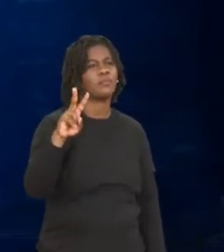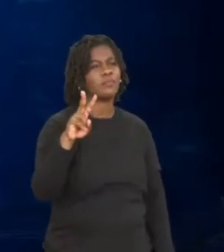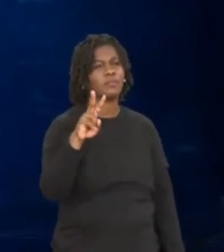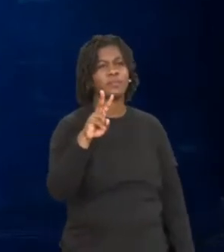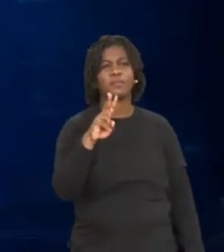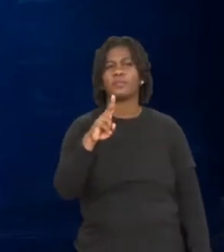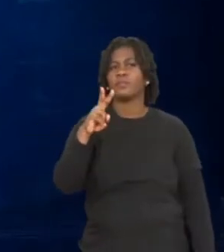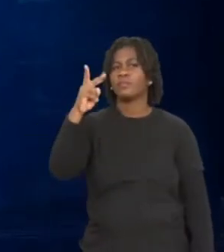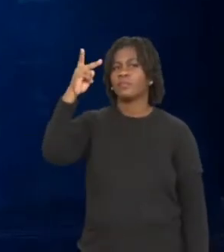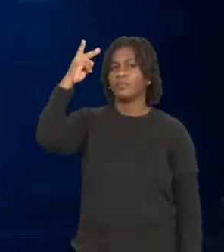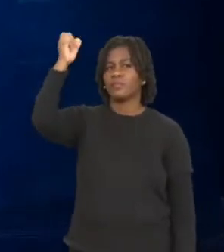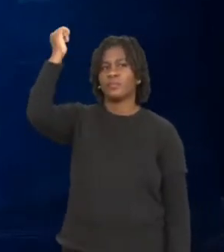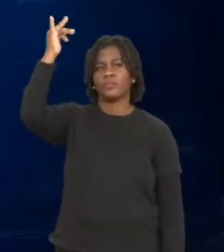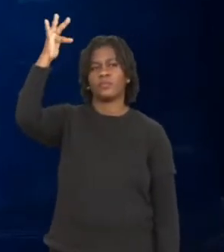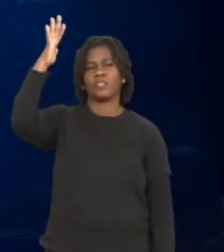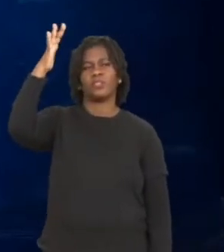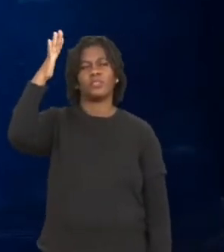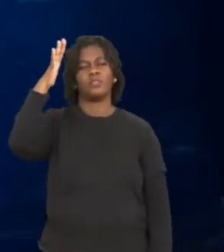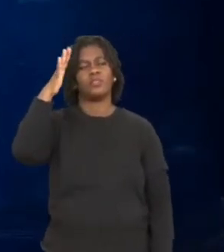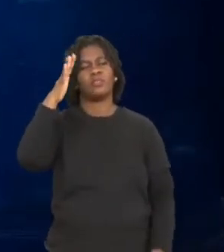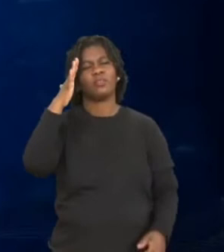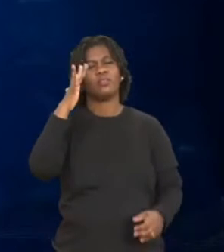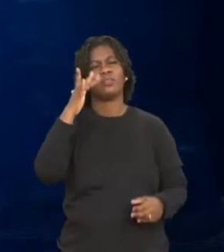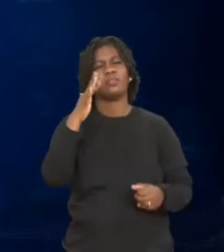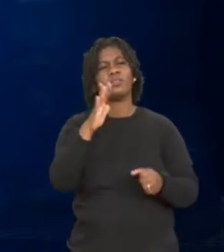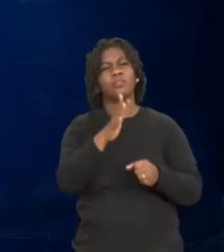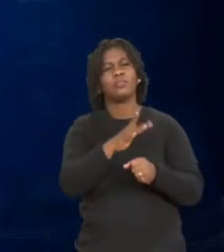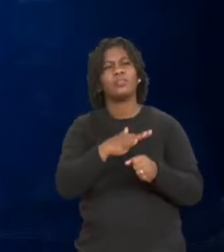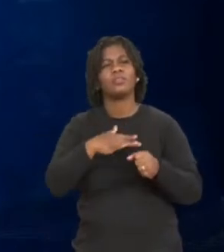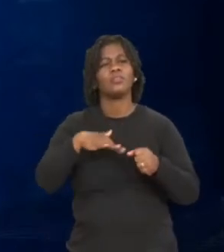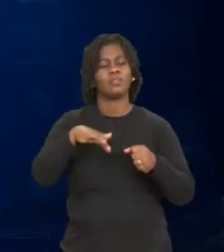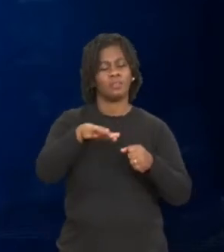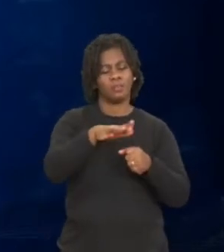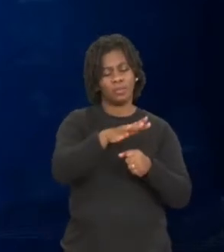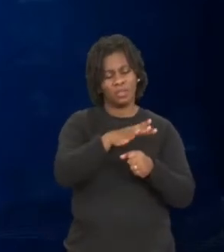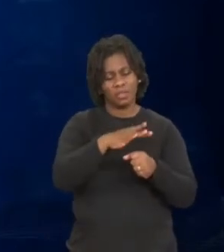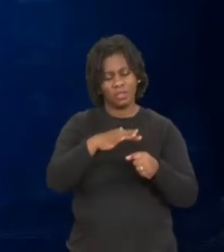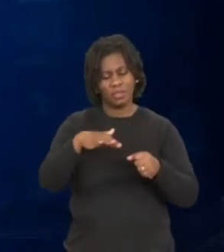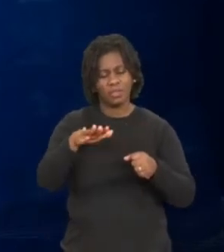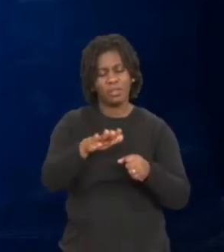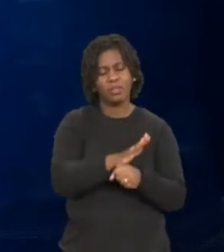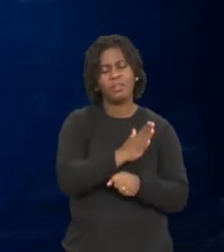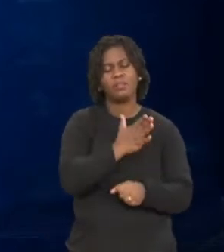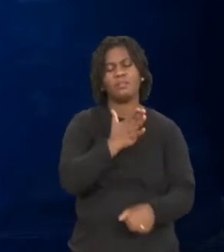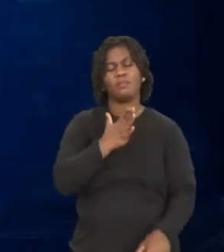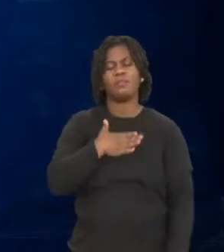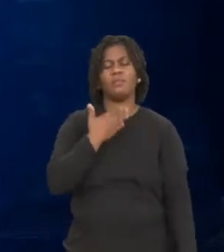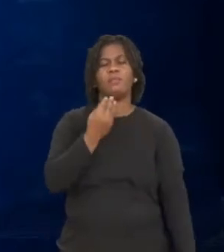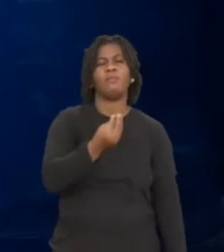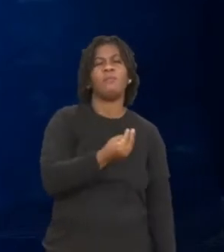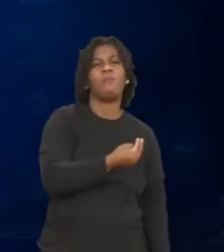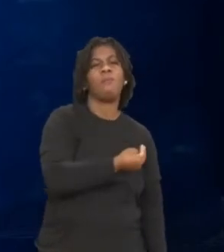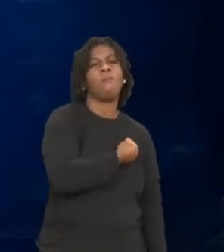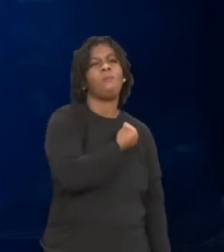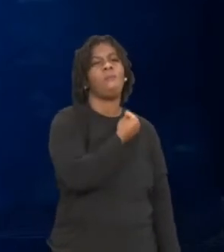ver. Tua bênção ser completa em minha vida. Tua bênção ser completa em minha